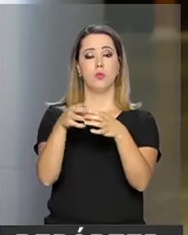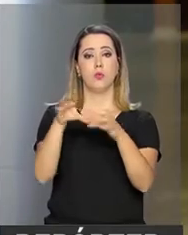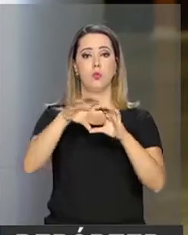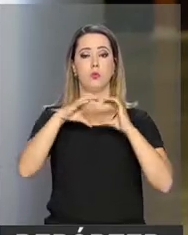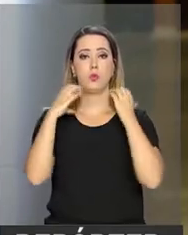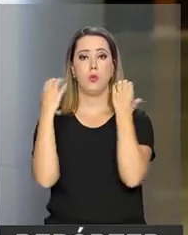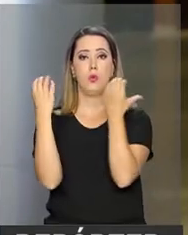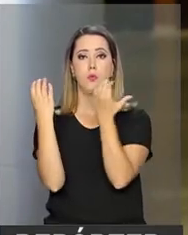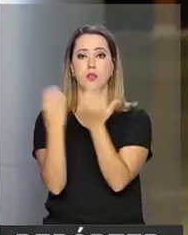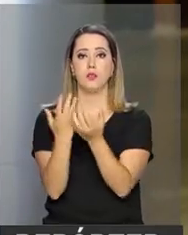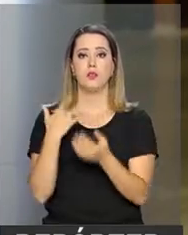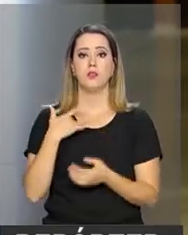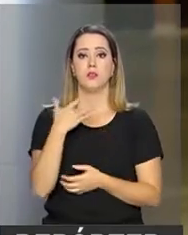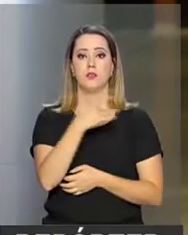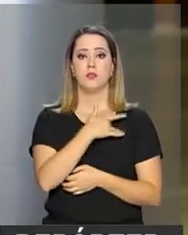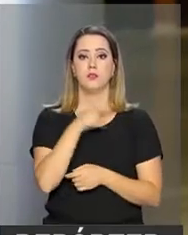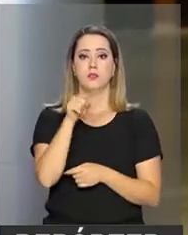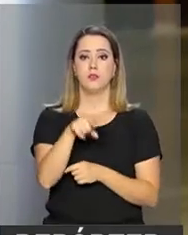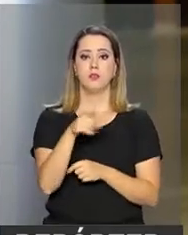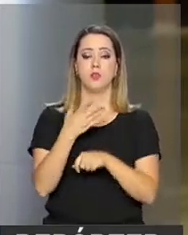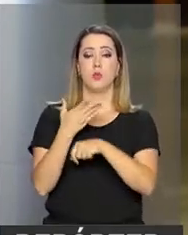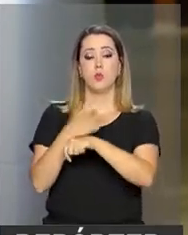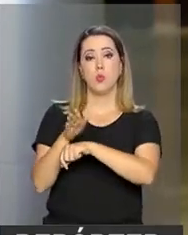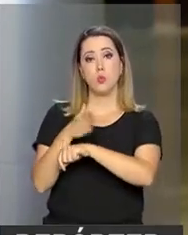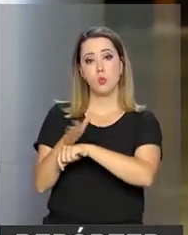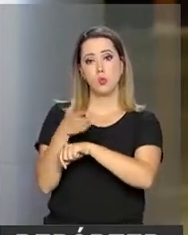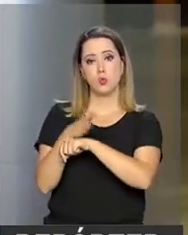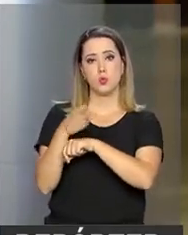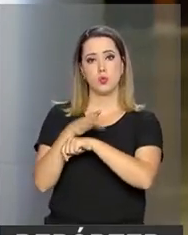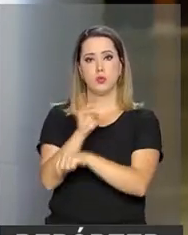agentes comunitários de saúde. Esses, com formação técnica,